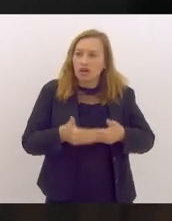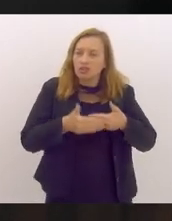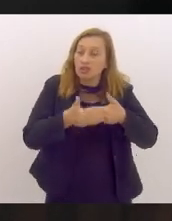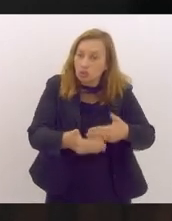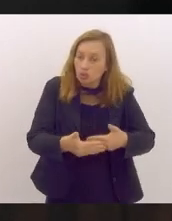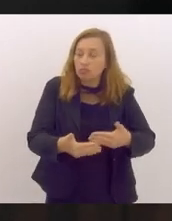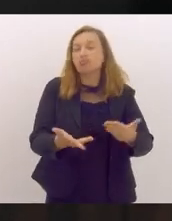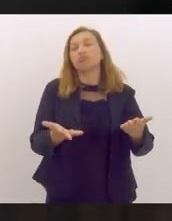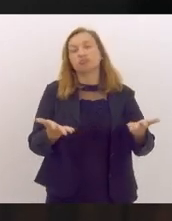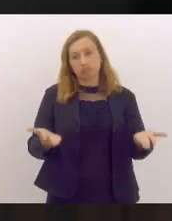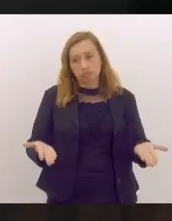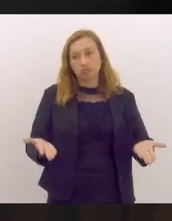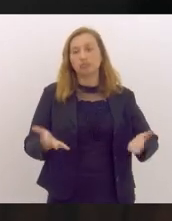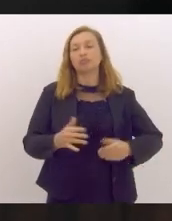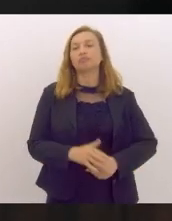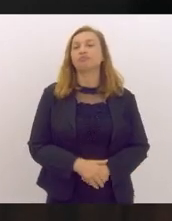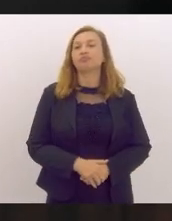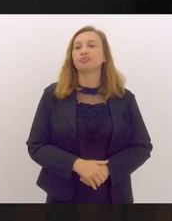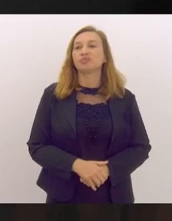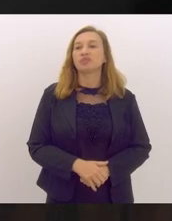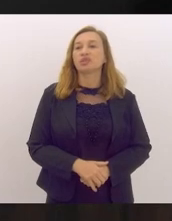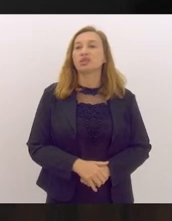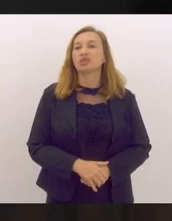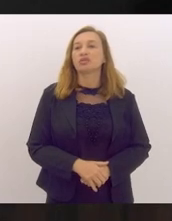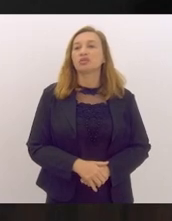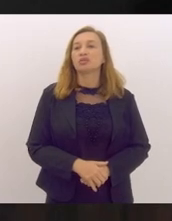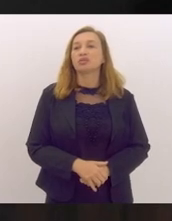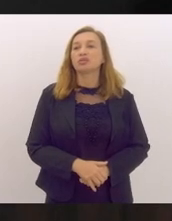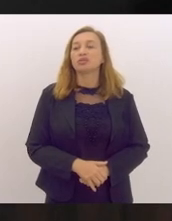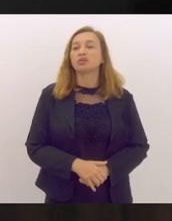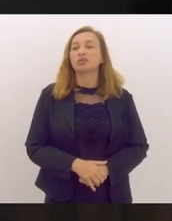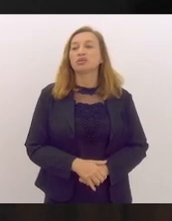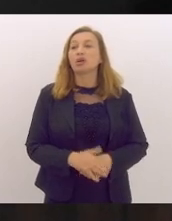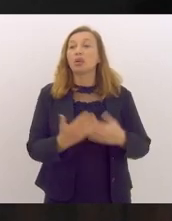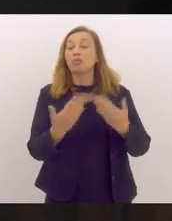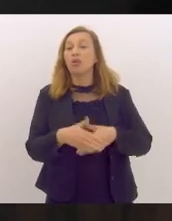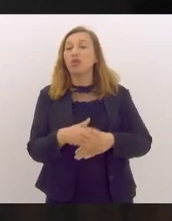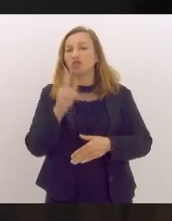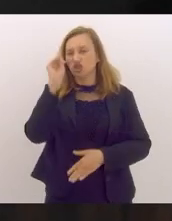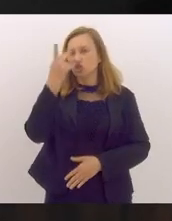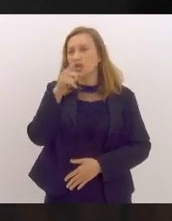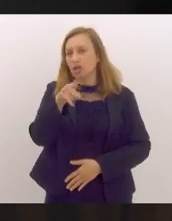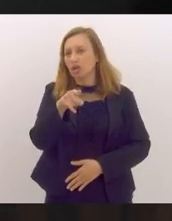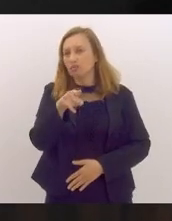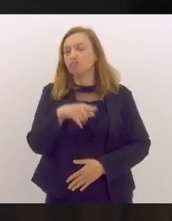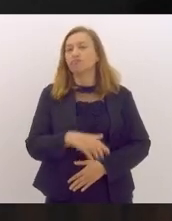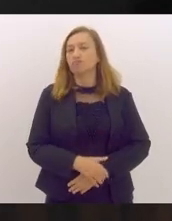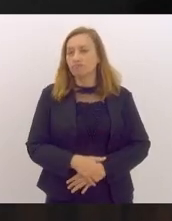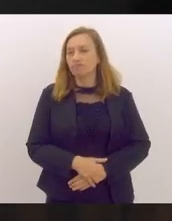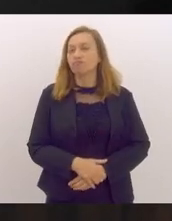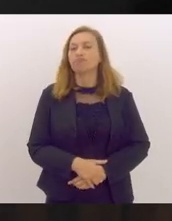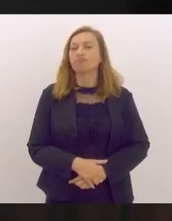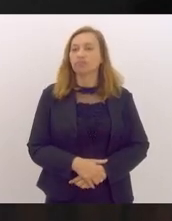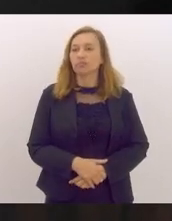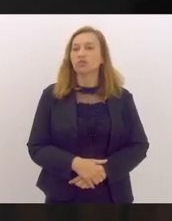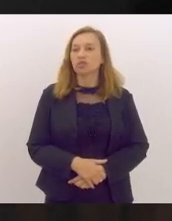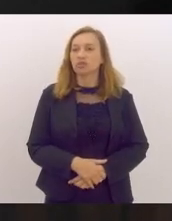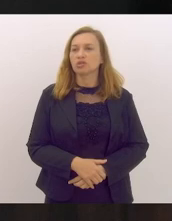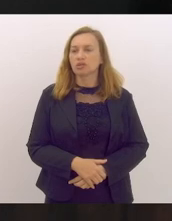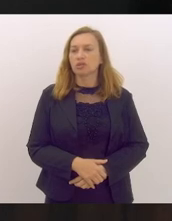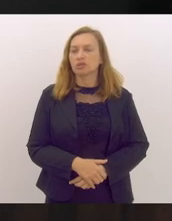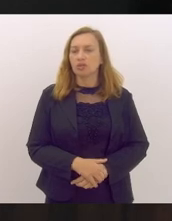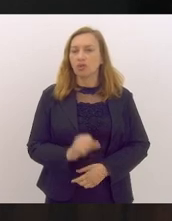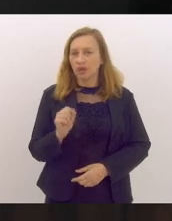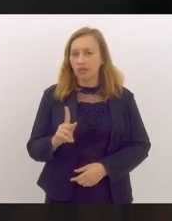muito a questão daquela prova de história. Avançou Coque. Muito. Scott.